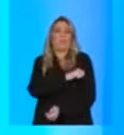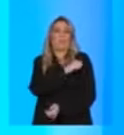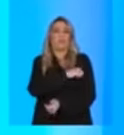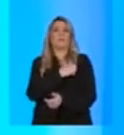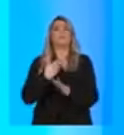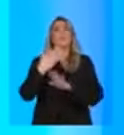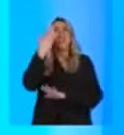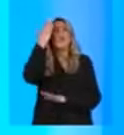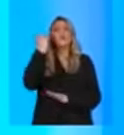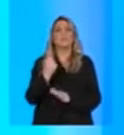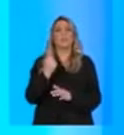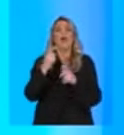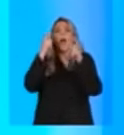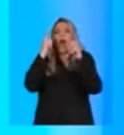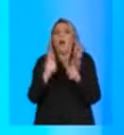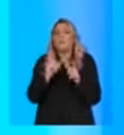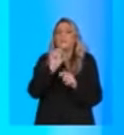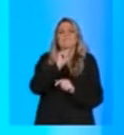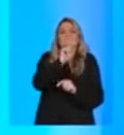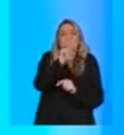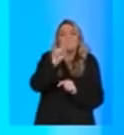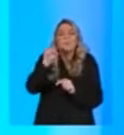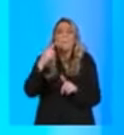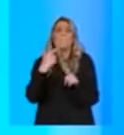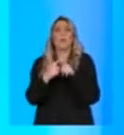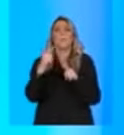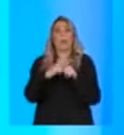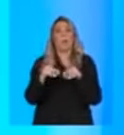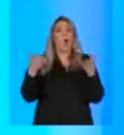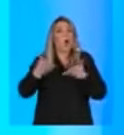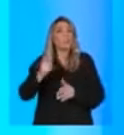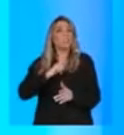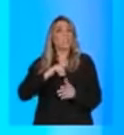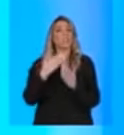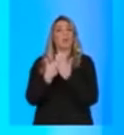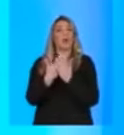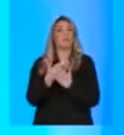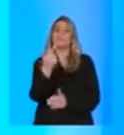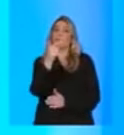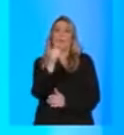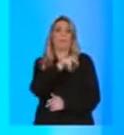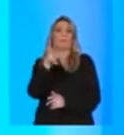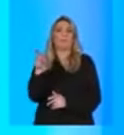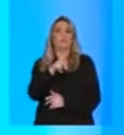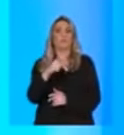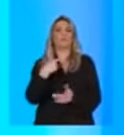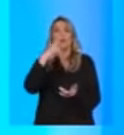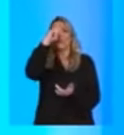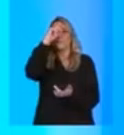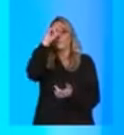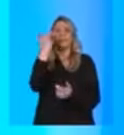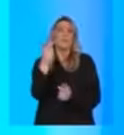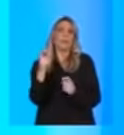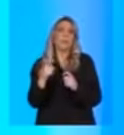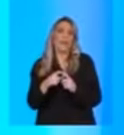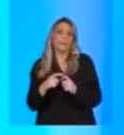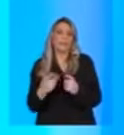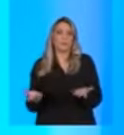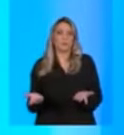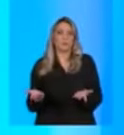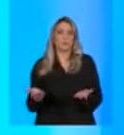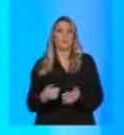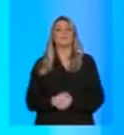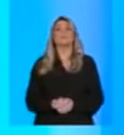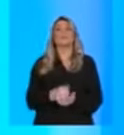eu sei exatamente onde estão os problemas e hoje a gente tem escolas sem professores hospitais sem médicos